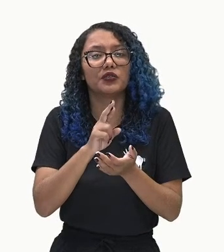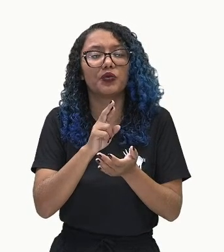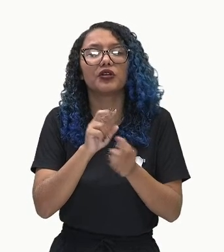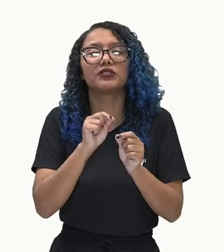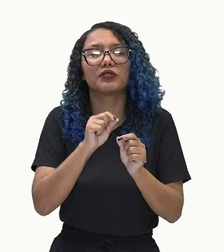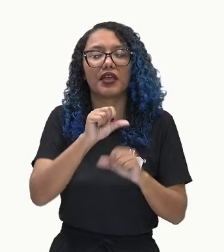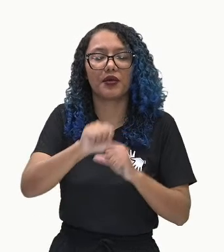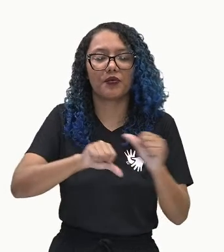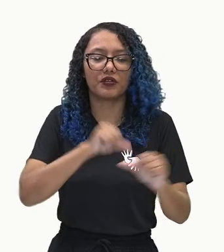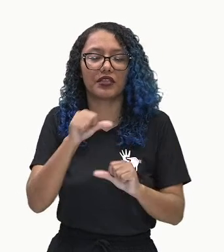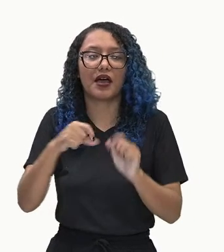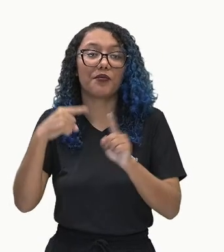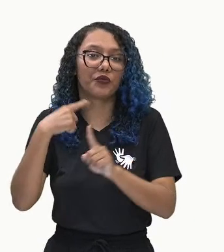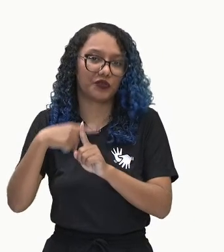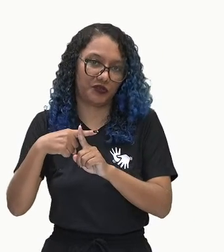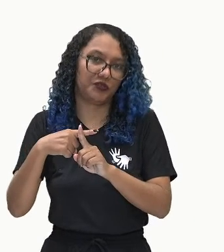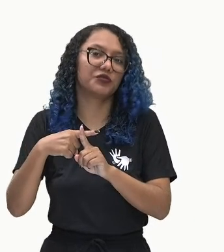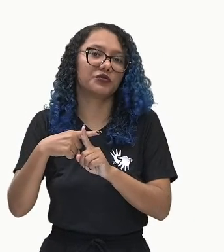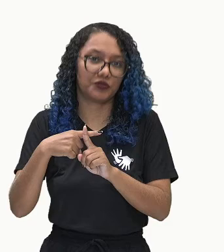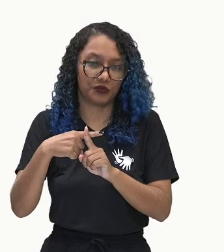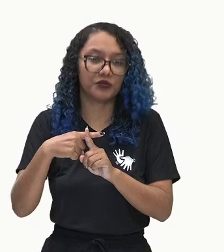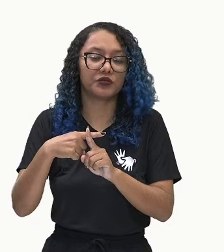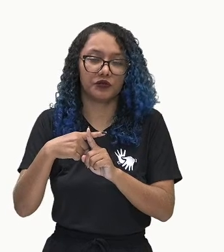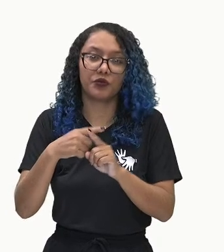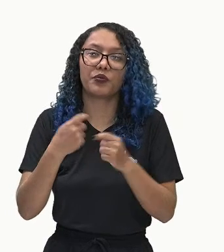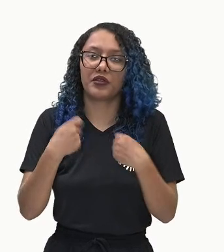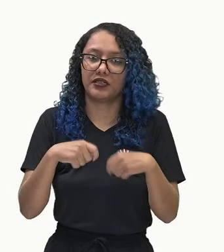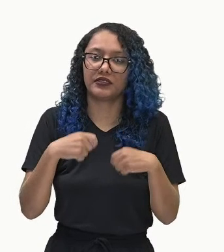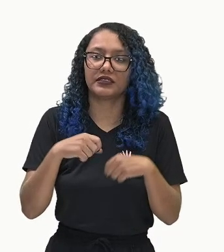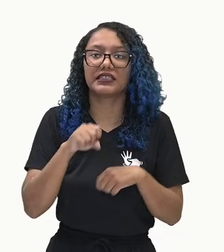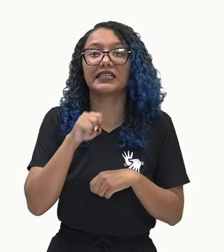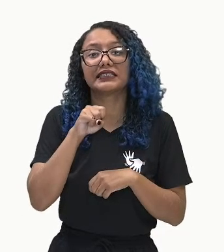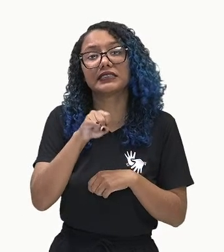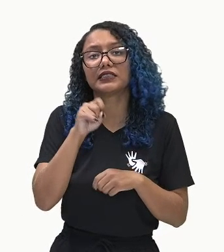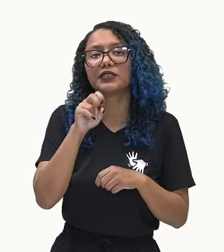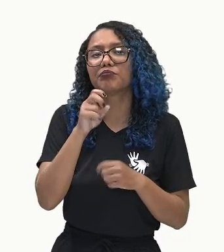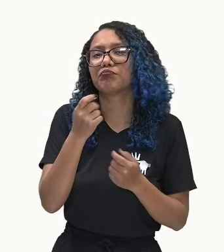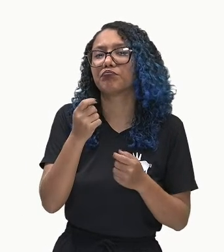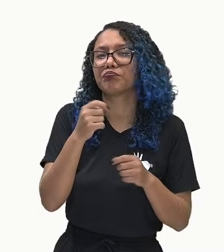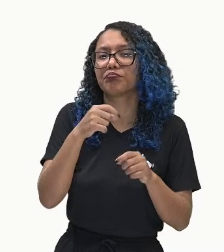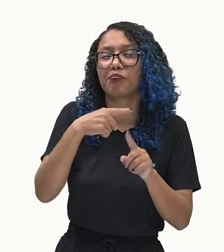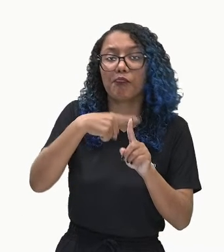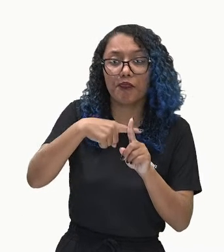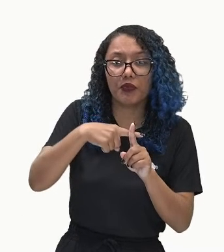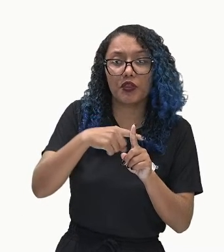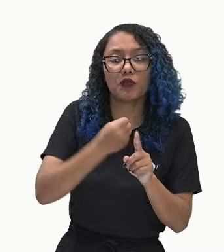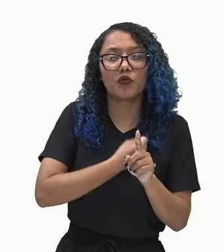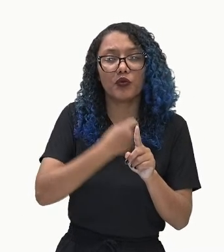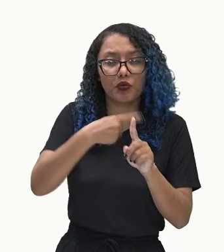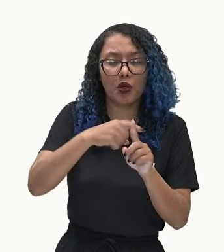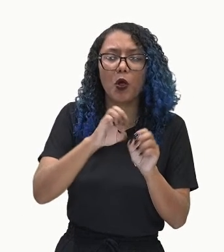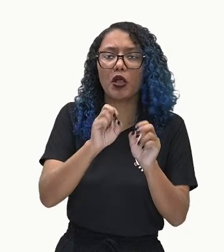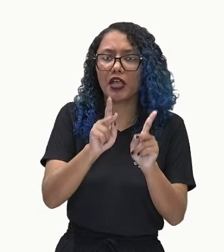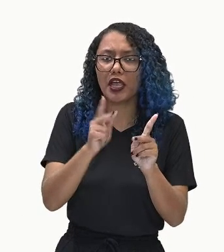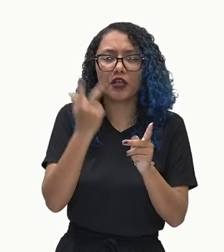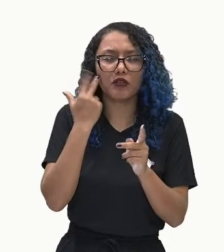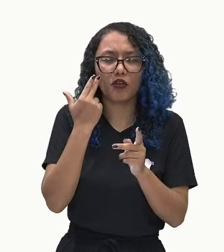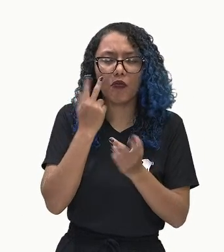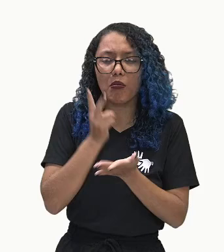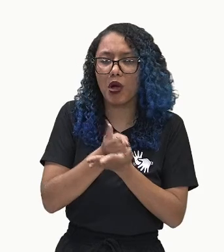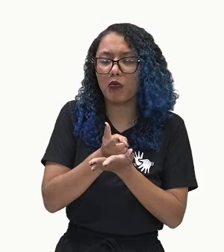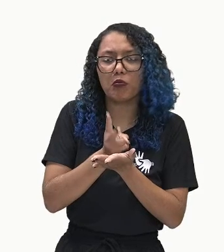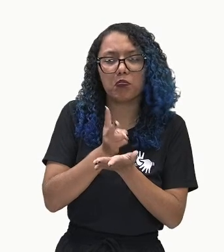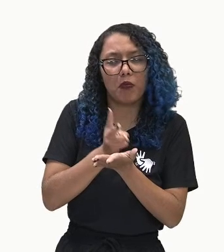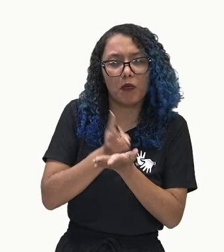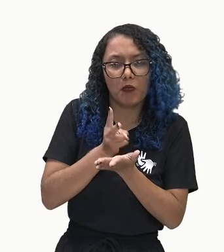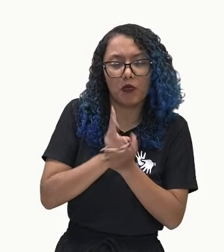valor positivo. Se você encontrar um valor positivo, deixe ele positivo da mesma maneira,